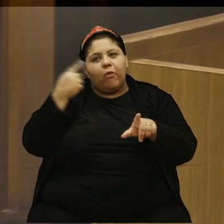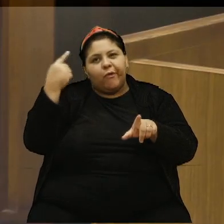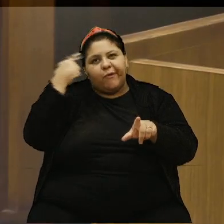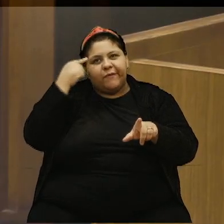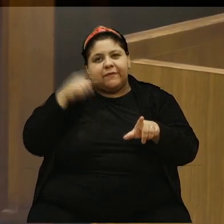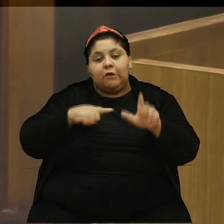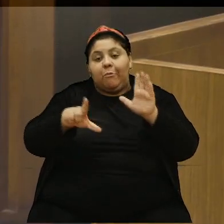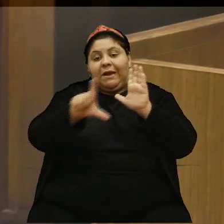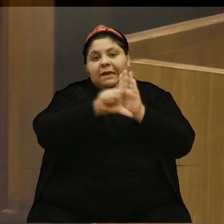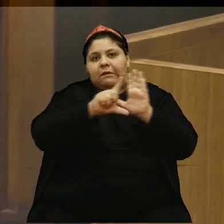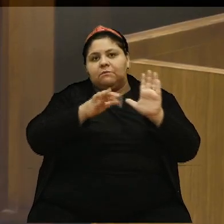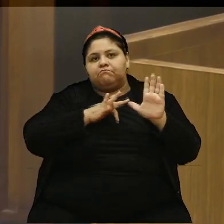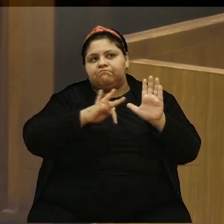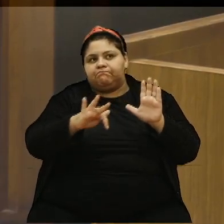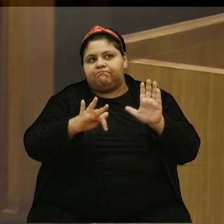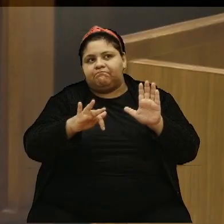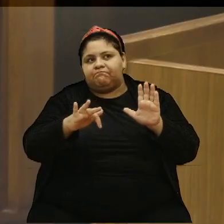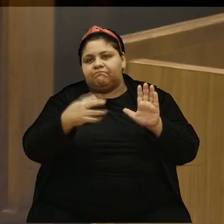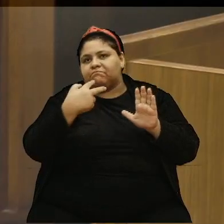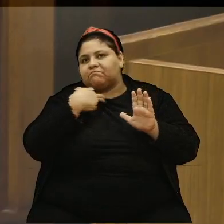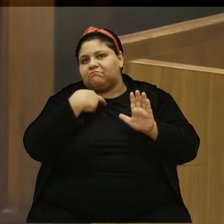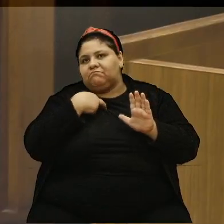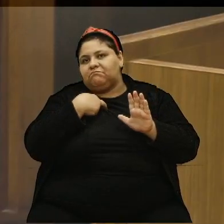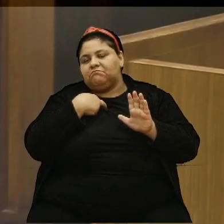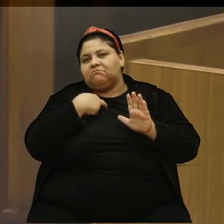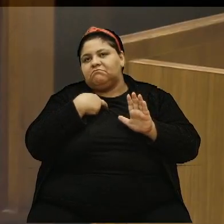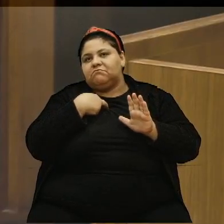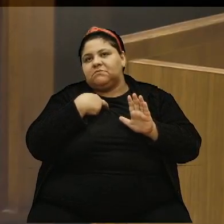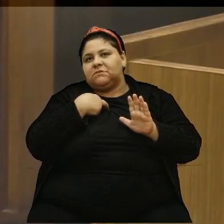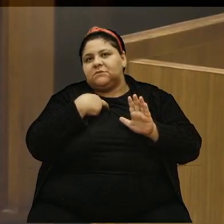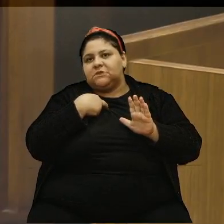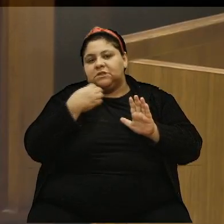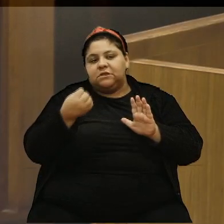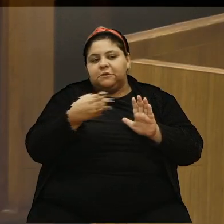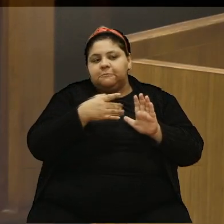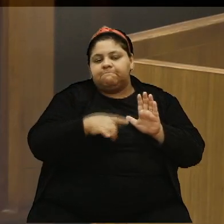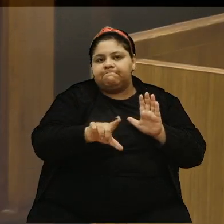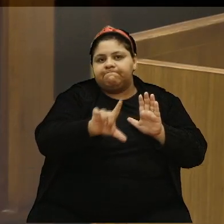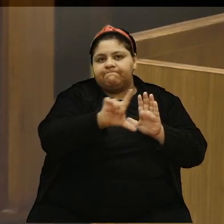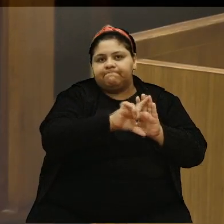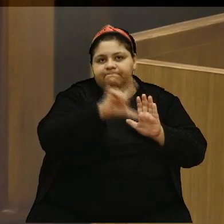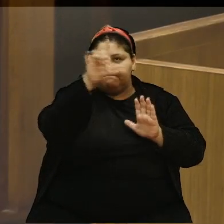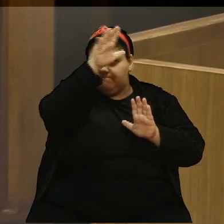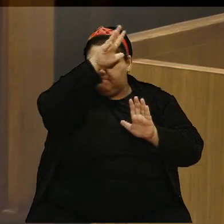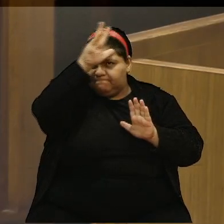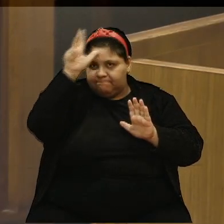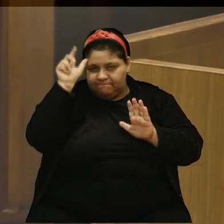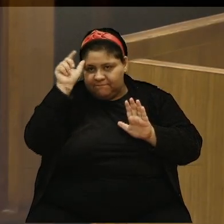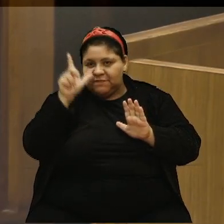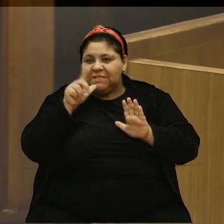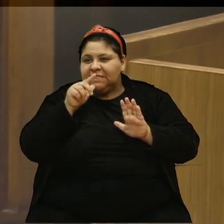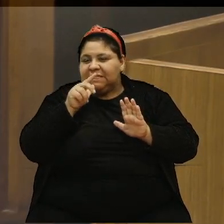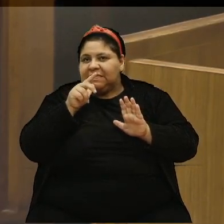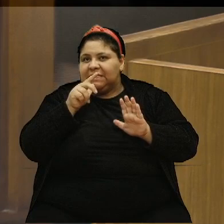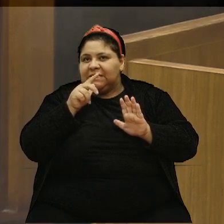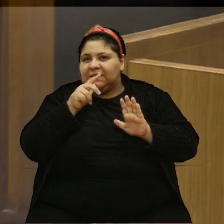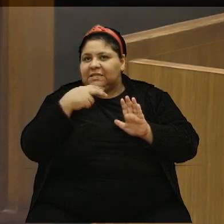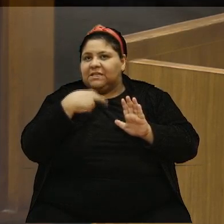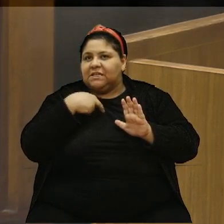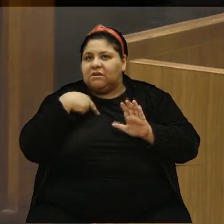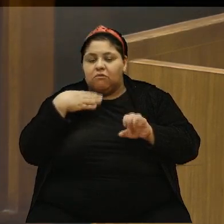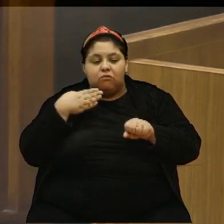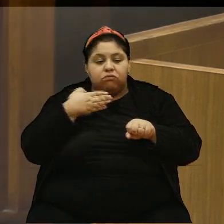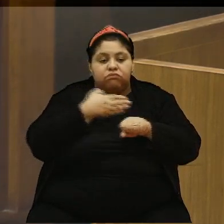uma lei federal, tá? Não dá de essa modernização da lei municipal, a lei das águas, não pode ultrapassar